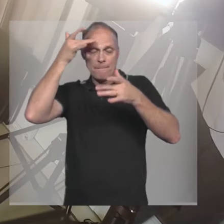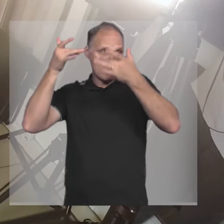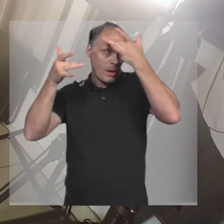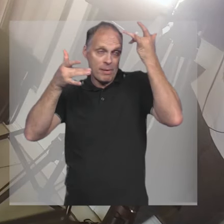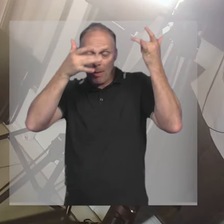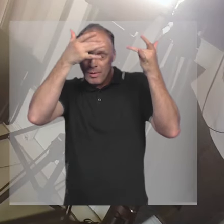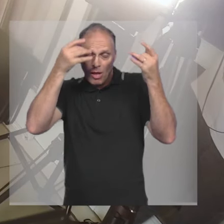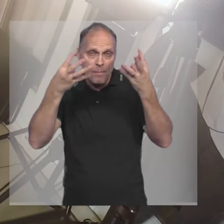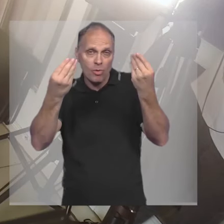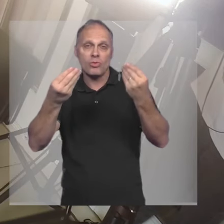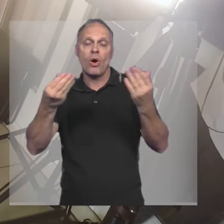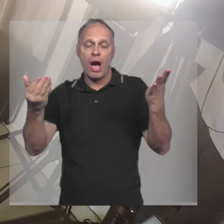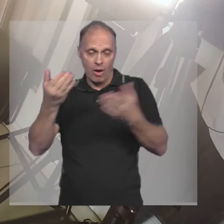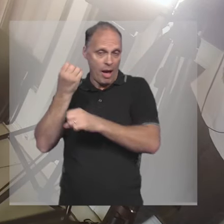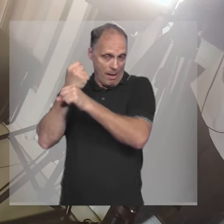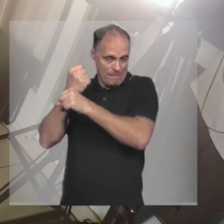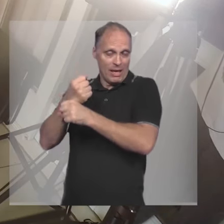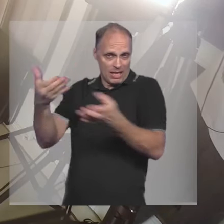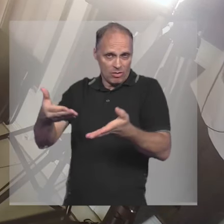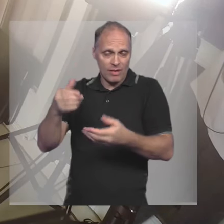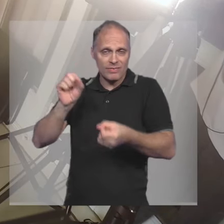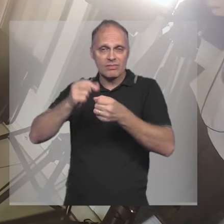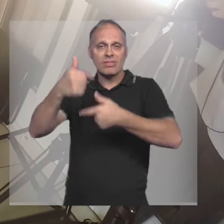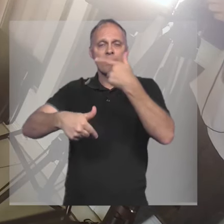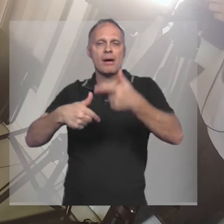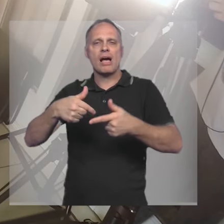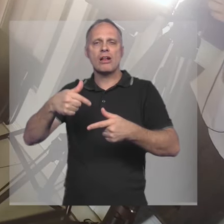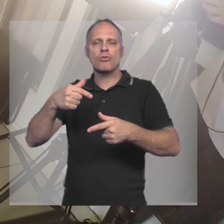Esse ano eu fiz trabalhos para o Corinthians, por exemplo,